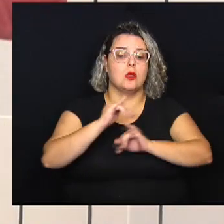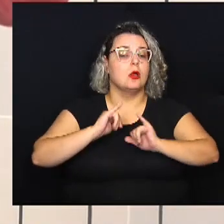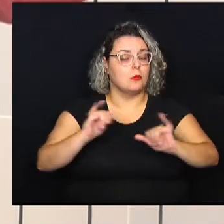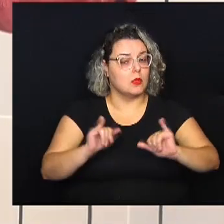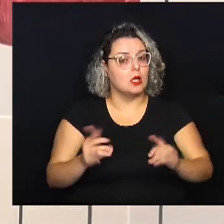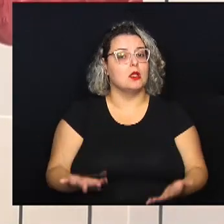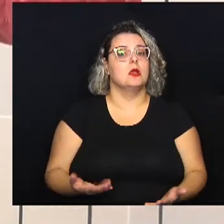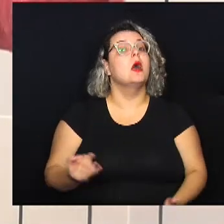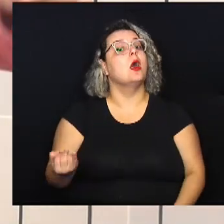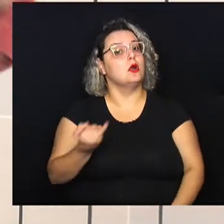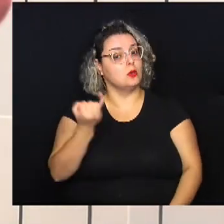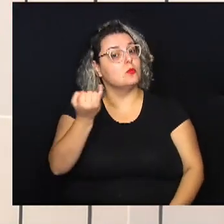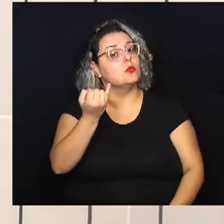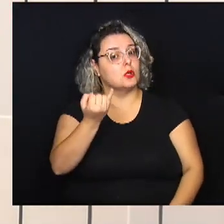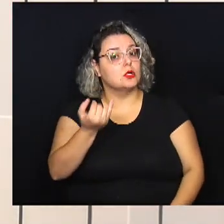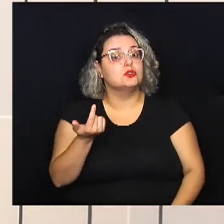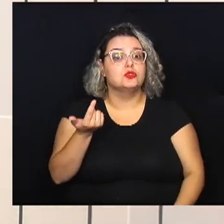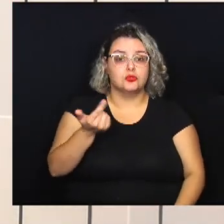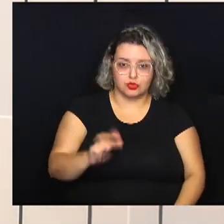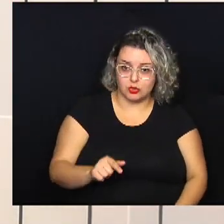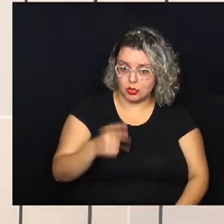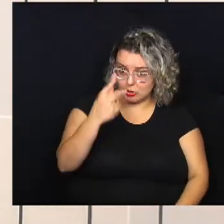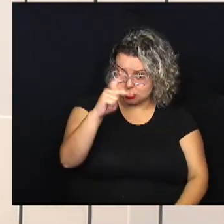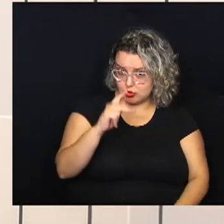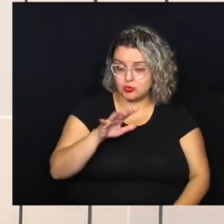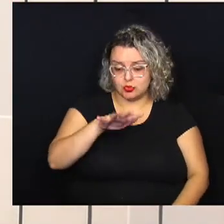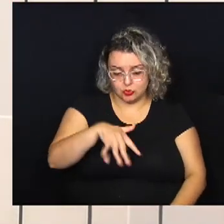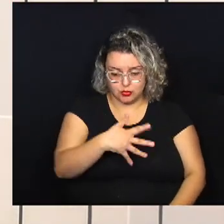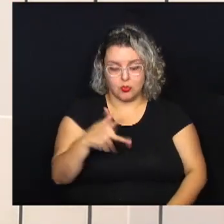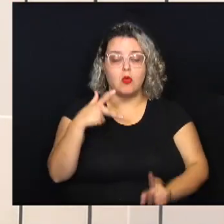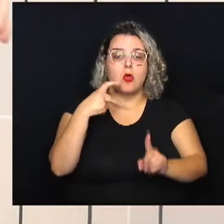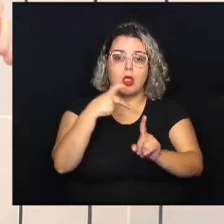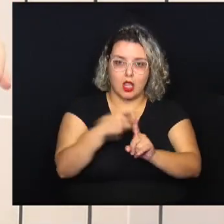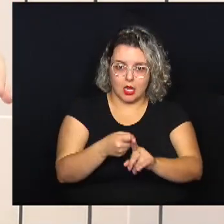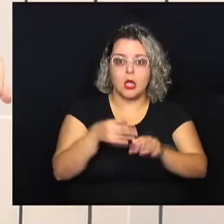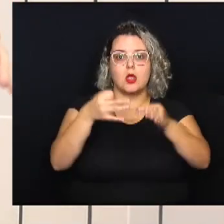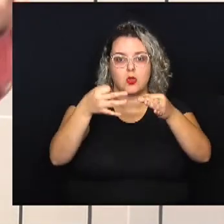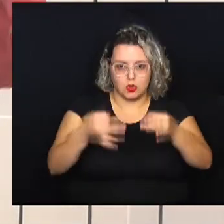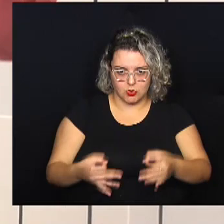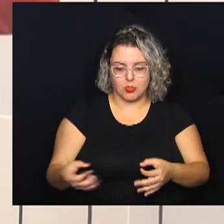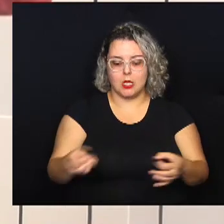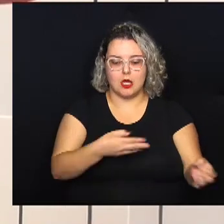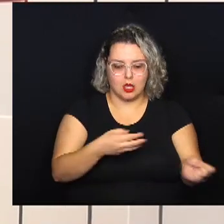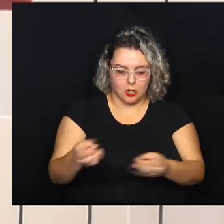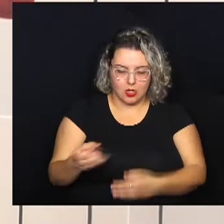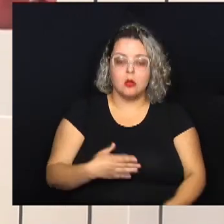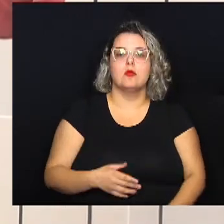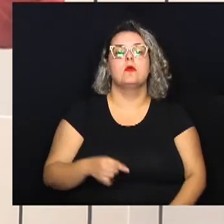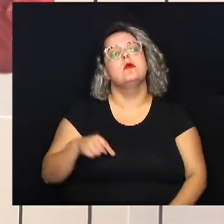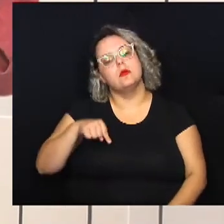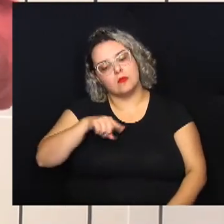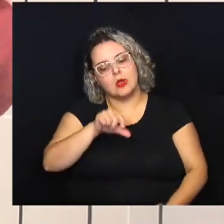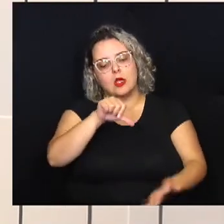a importância de manter a sua carteirinha de vacinação atualizada. Vá até um